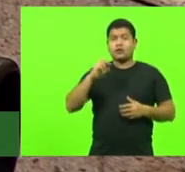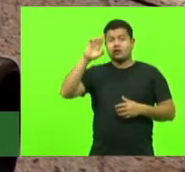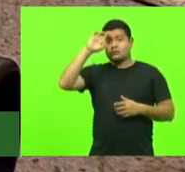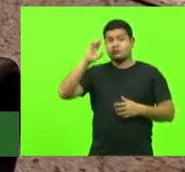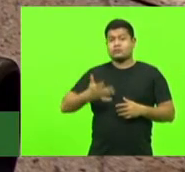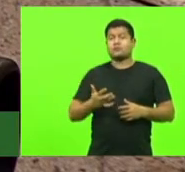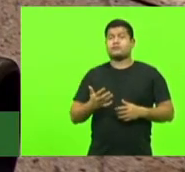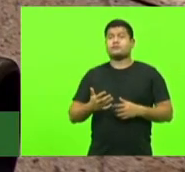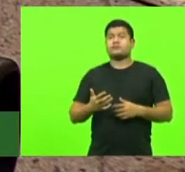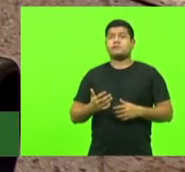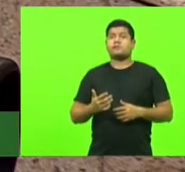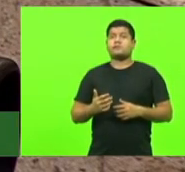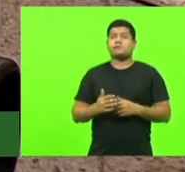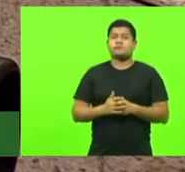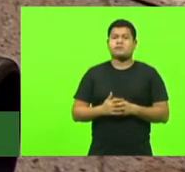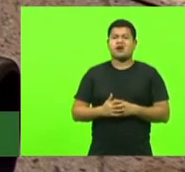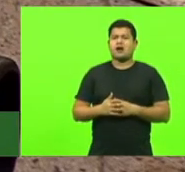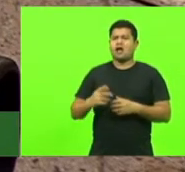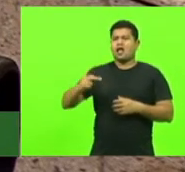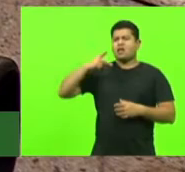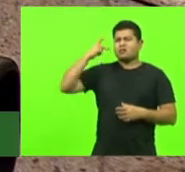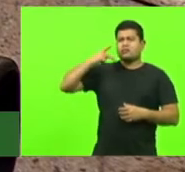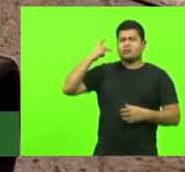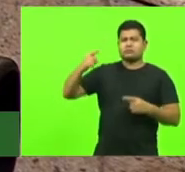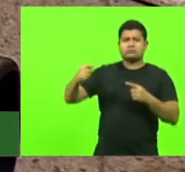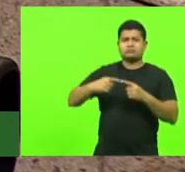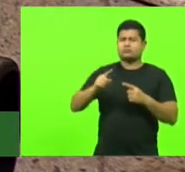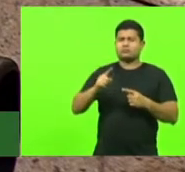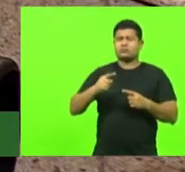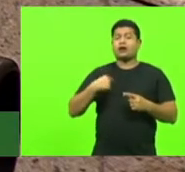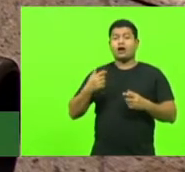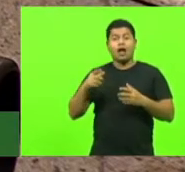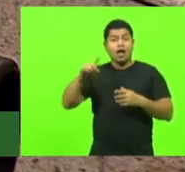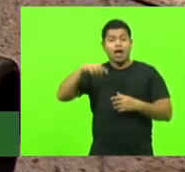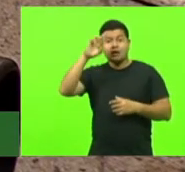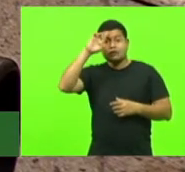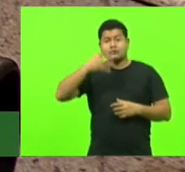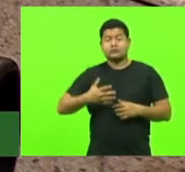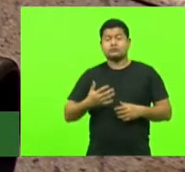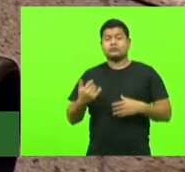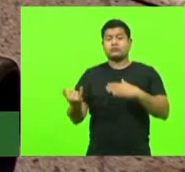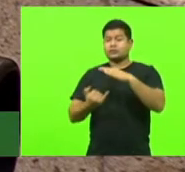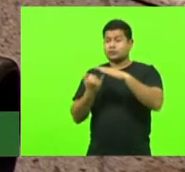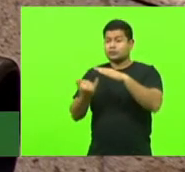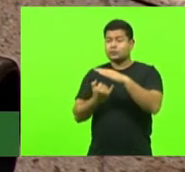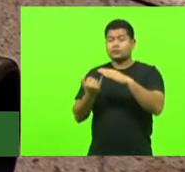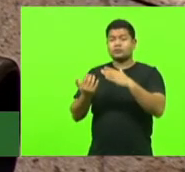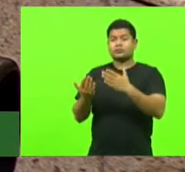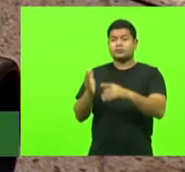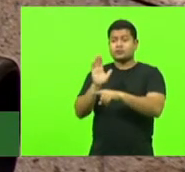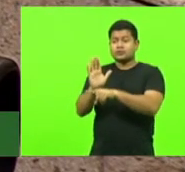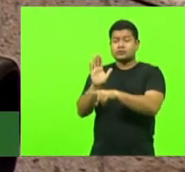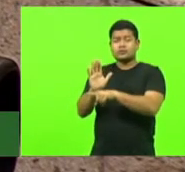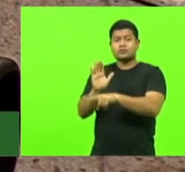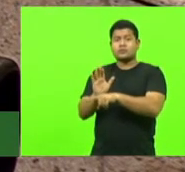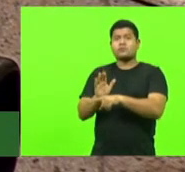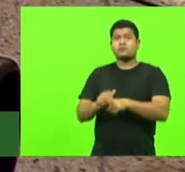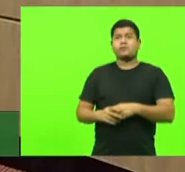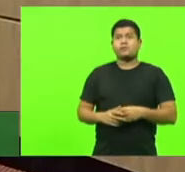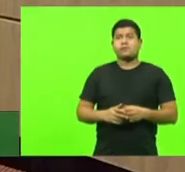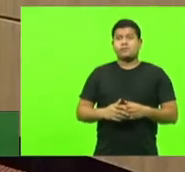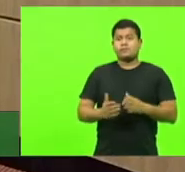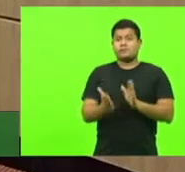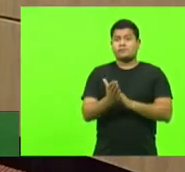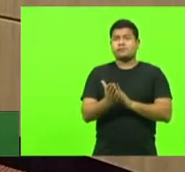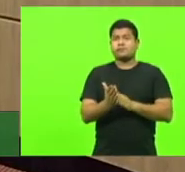as situações e não fazer politicagem, resolver a situação da indústria, da economia, da população de Santa Catarina.